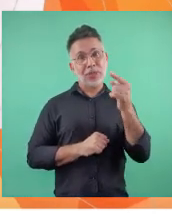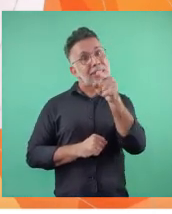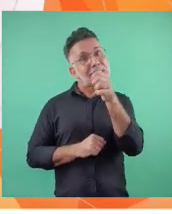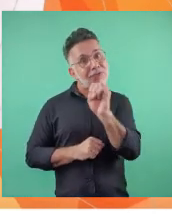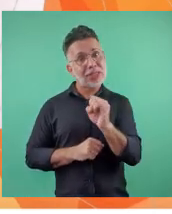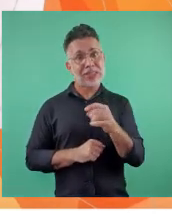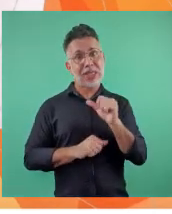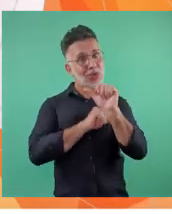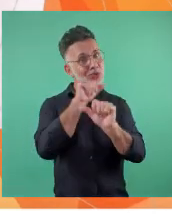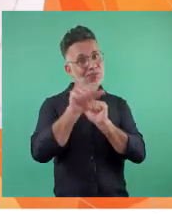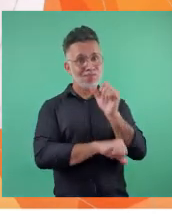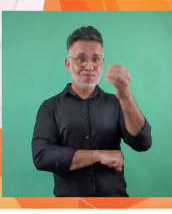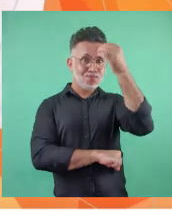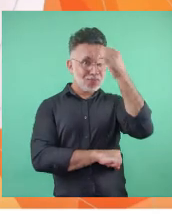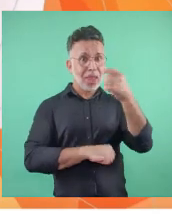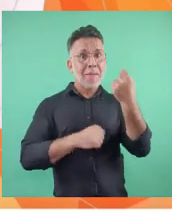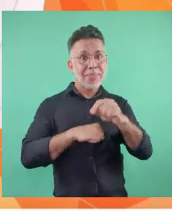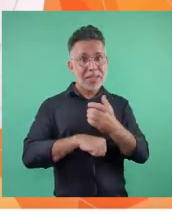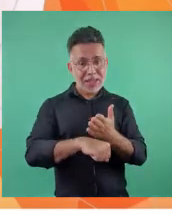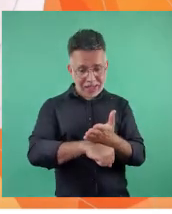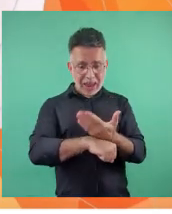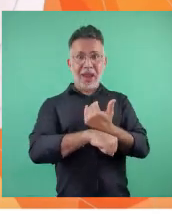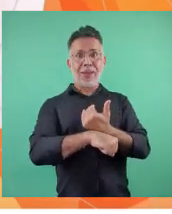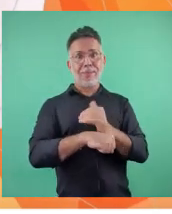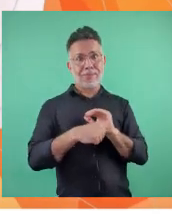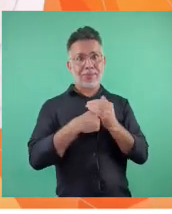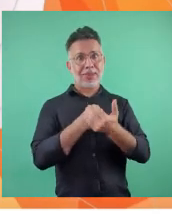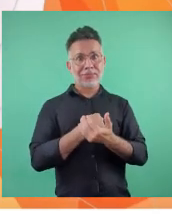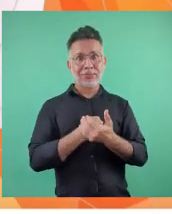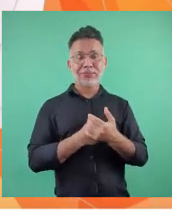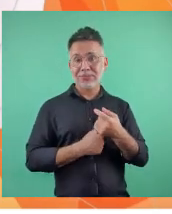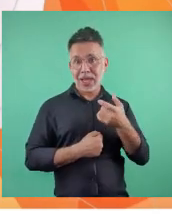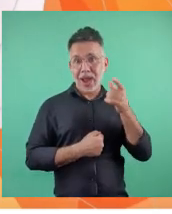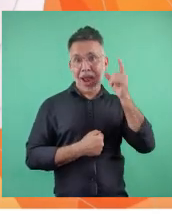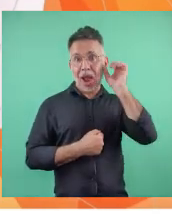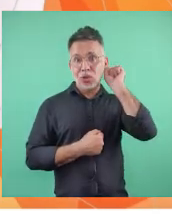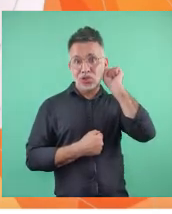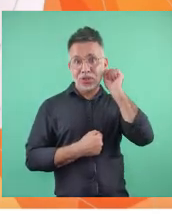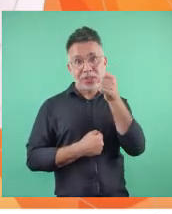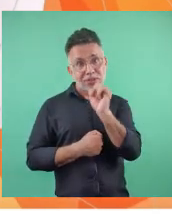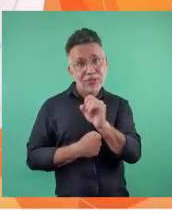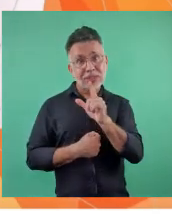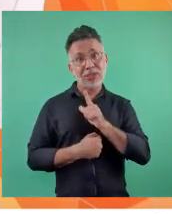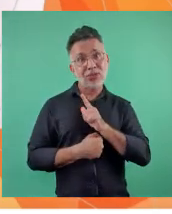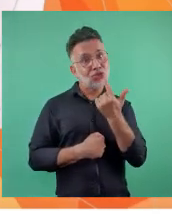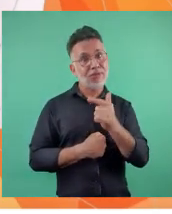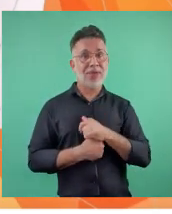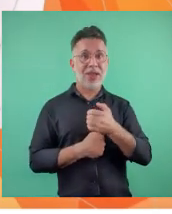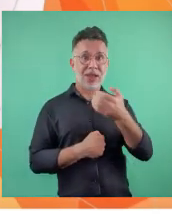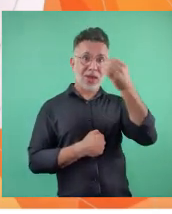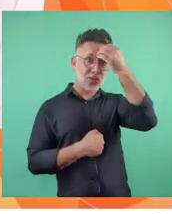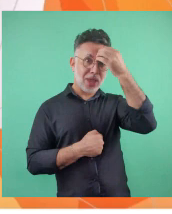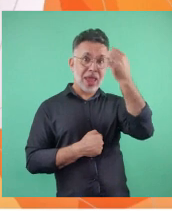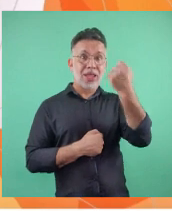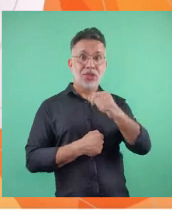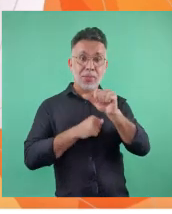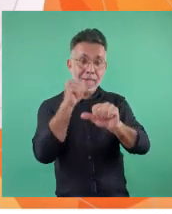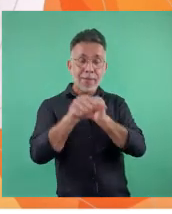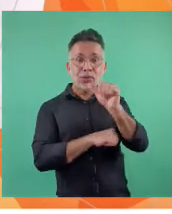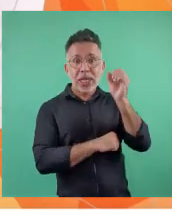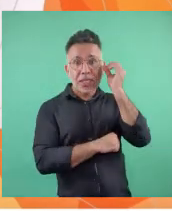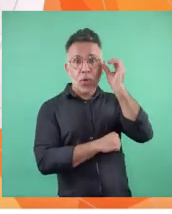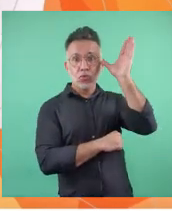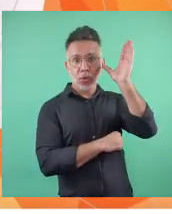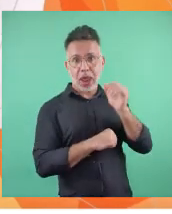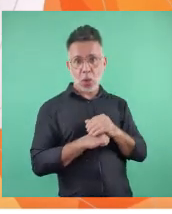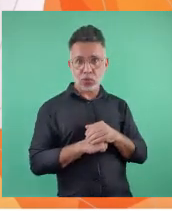falando tem algum valor se você não se conscientizar. Não existe prevenção auditiva se não tiver conscientização. É